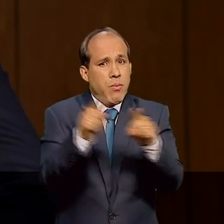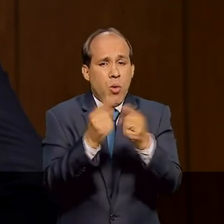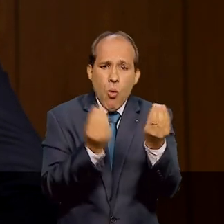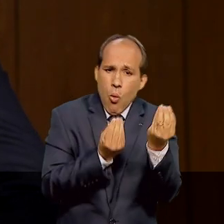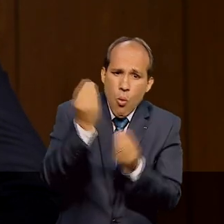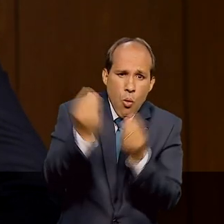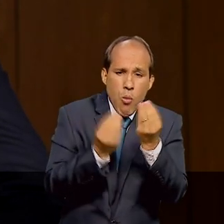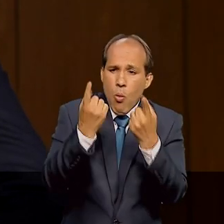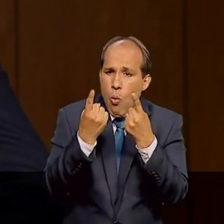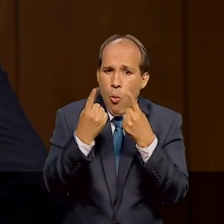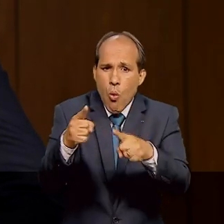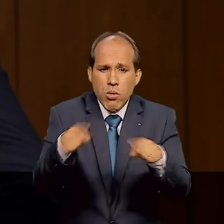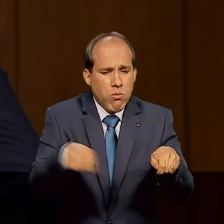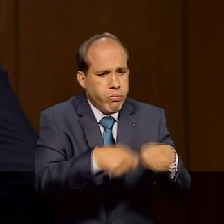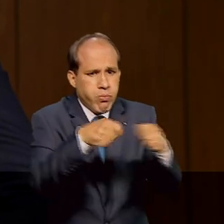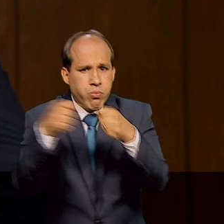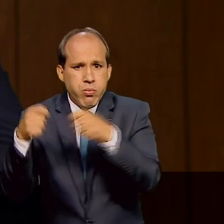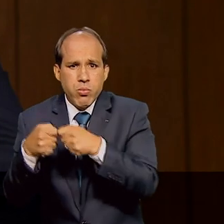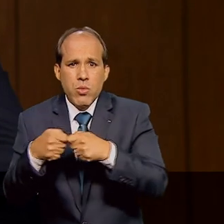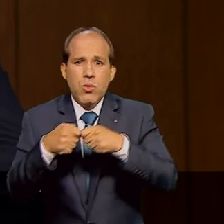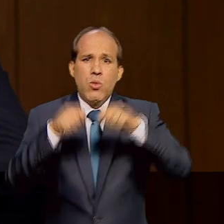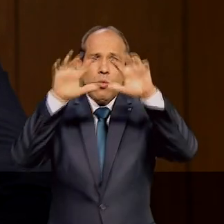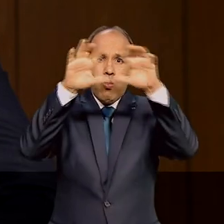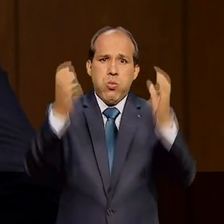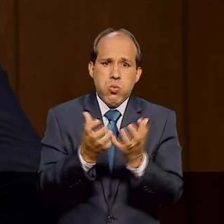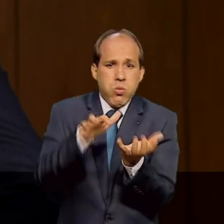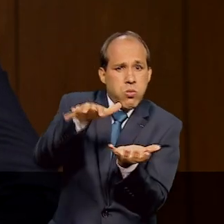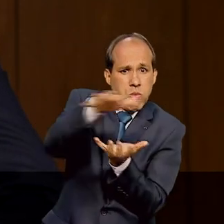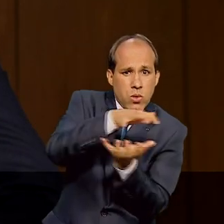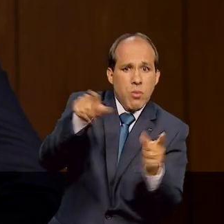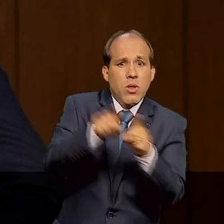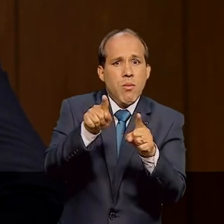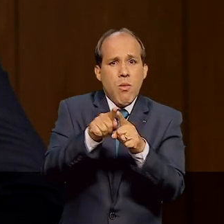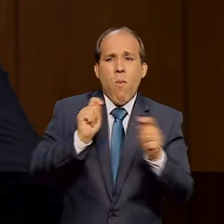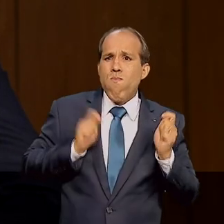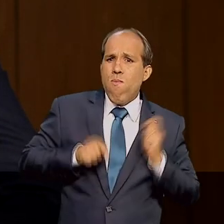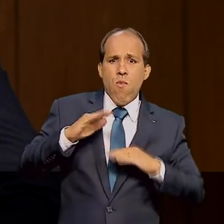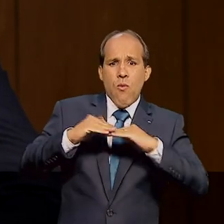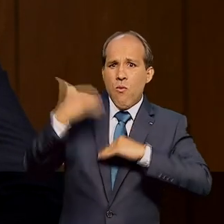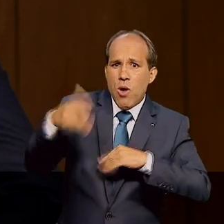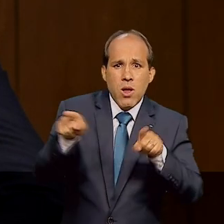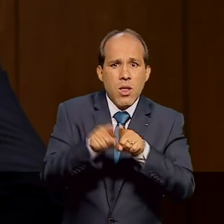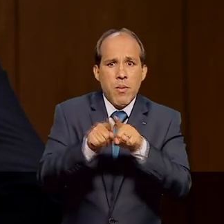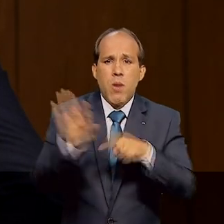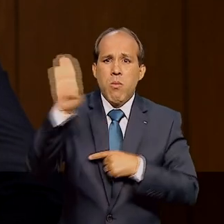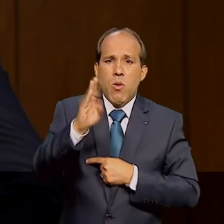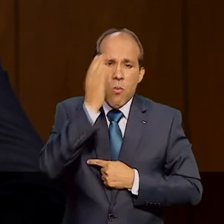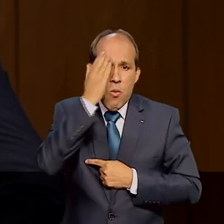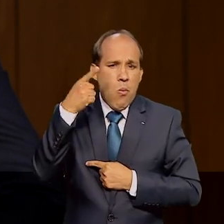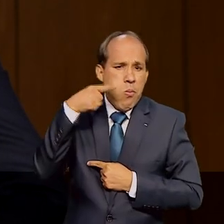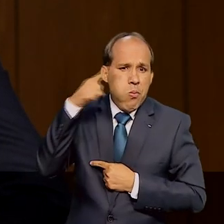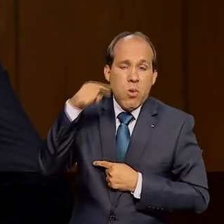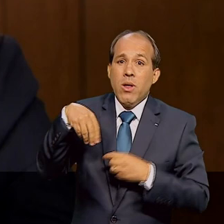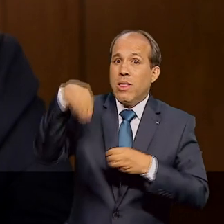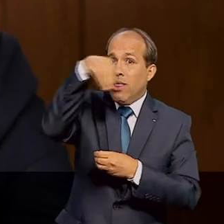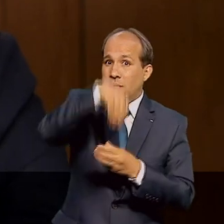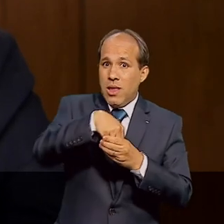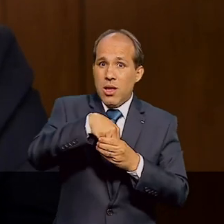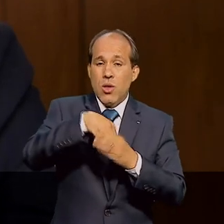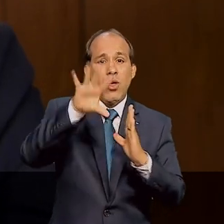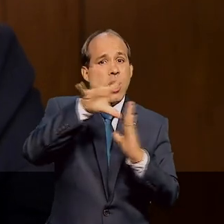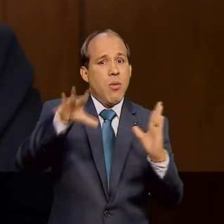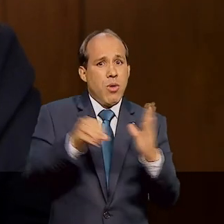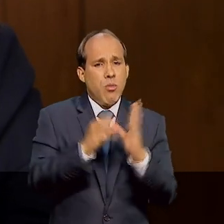fortalecemos nossos meios para combater a degradação dos ecossistemas a Sabotagem interna EA biopirataria